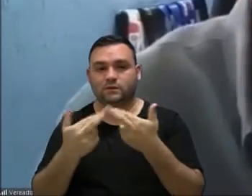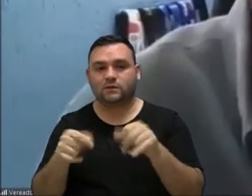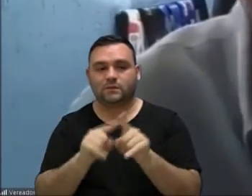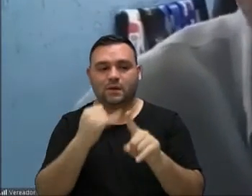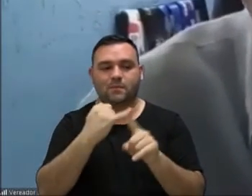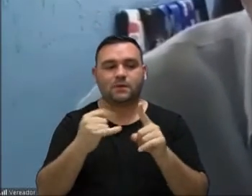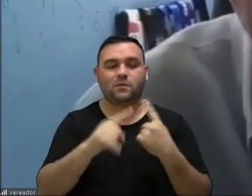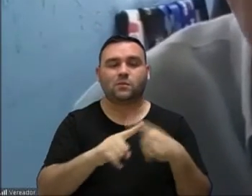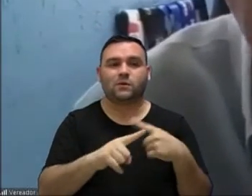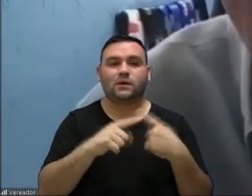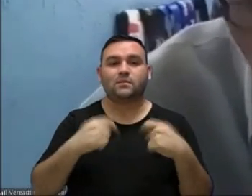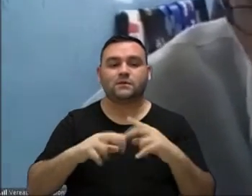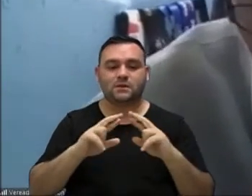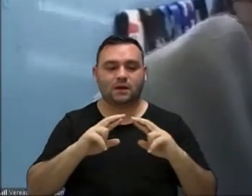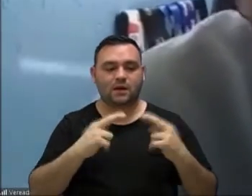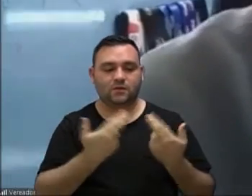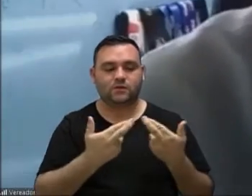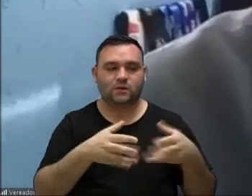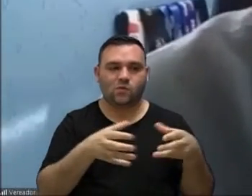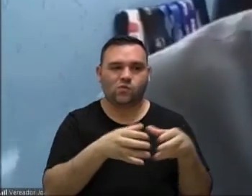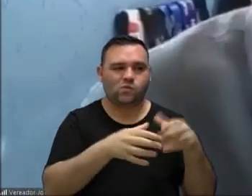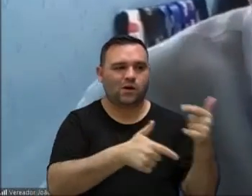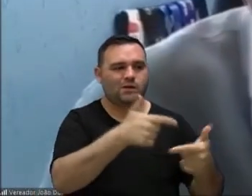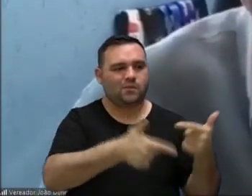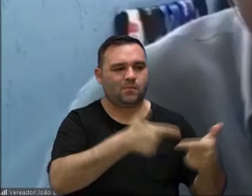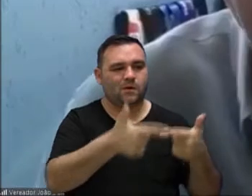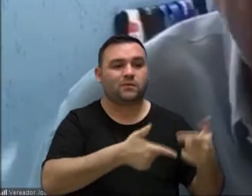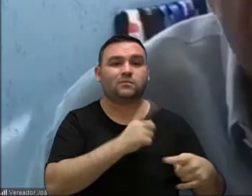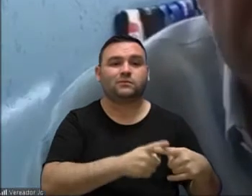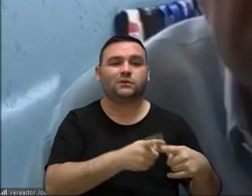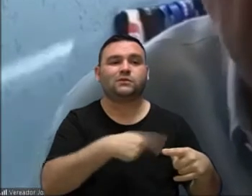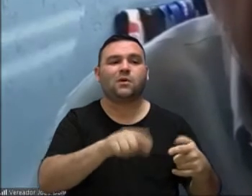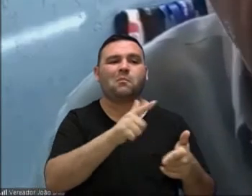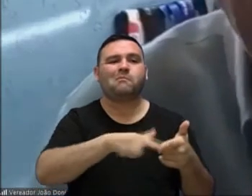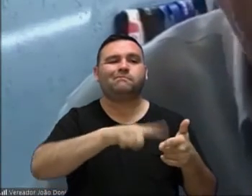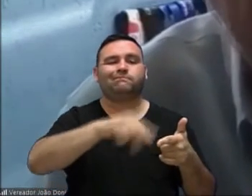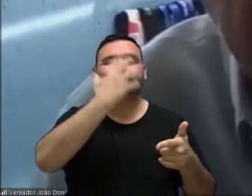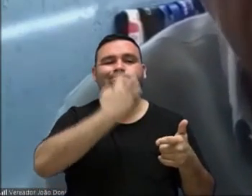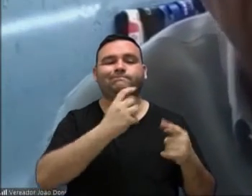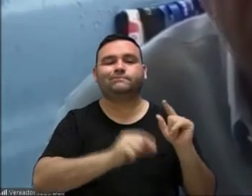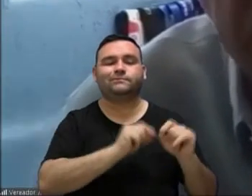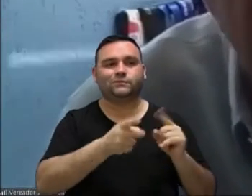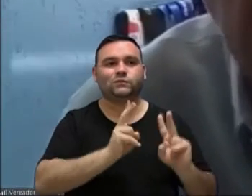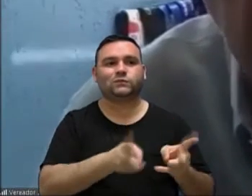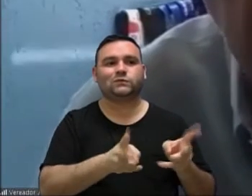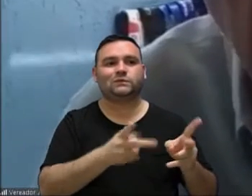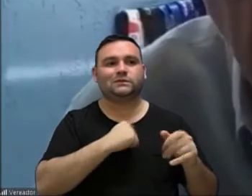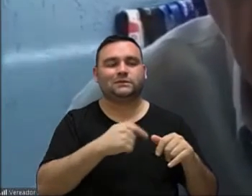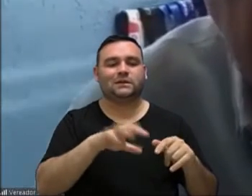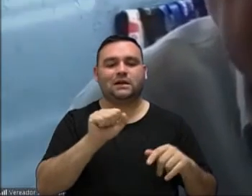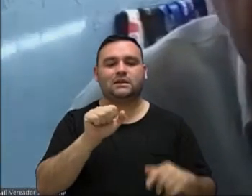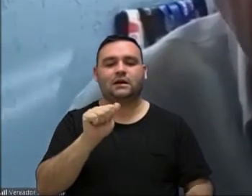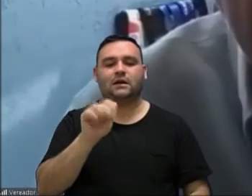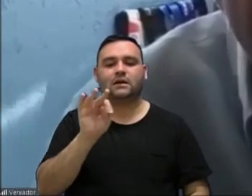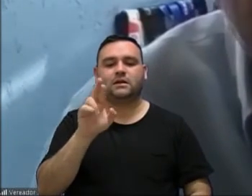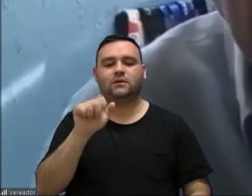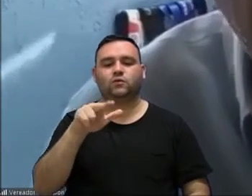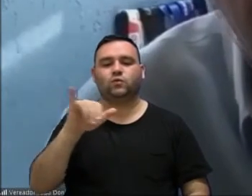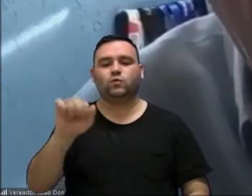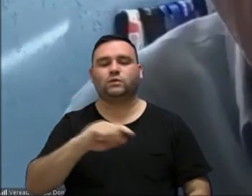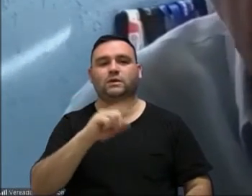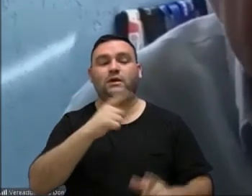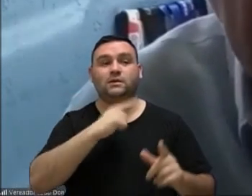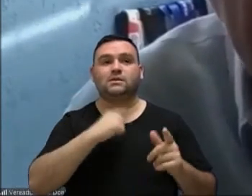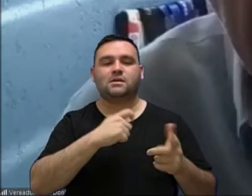como no meio porque teve que fazer uma reunião emergencial com o pessoal nós estamos tendo um problema sério ainda com relação a Saturnia que